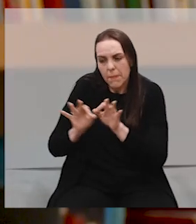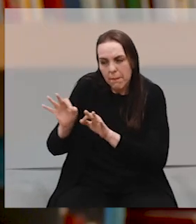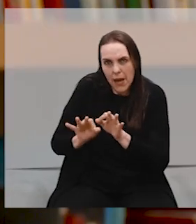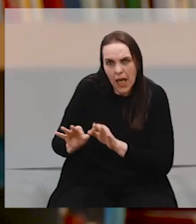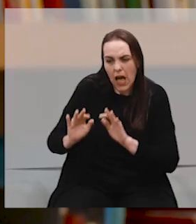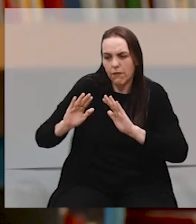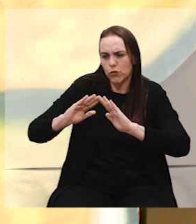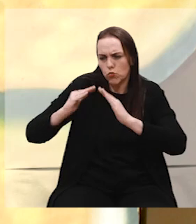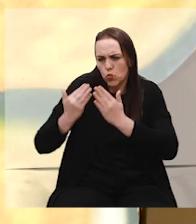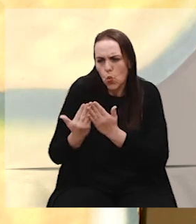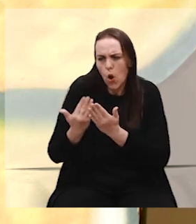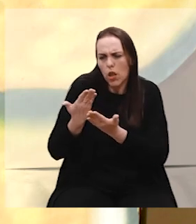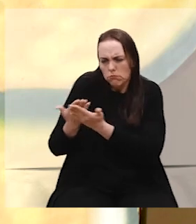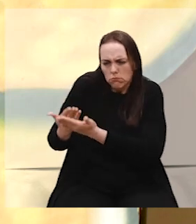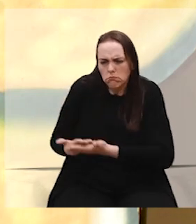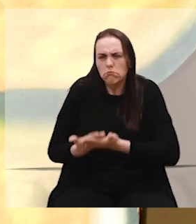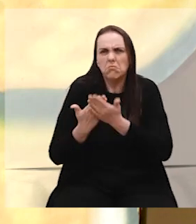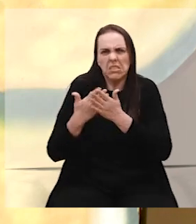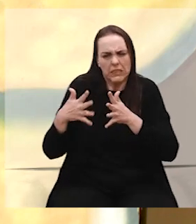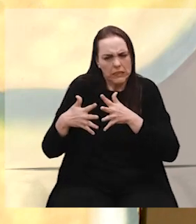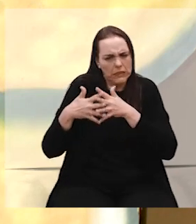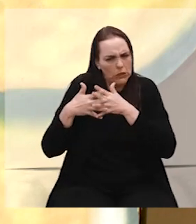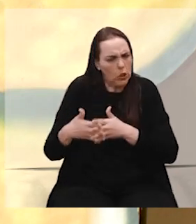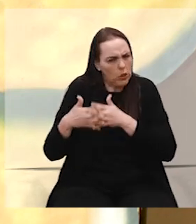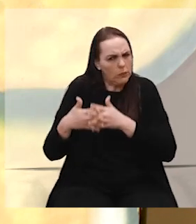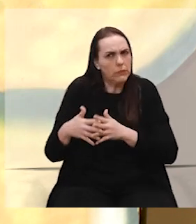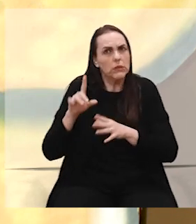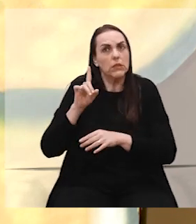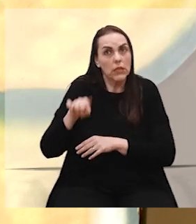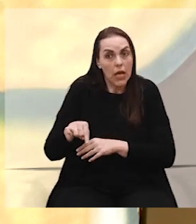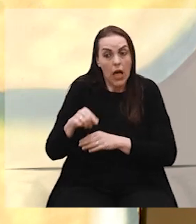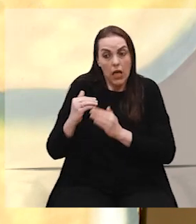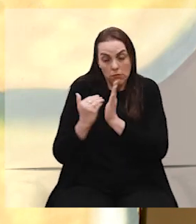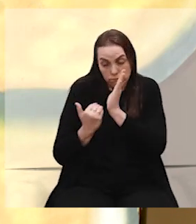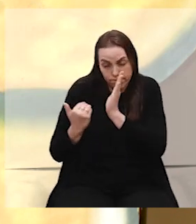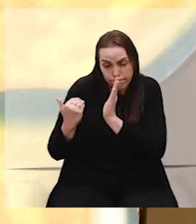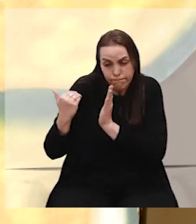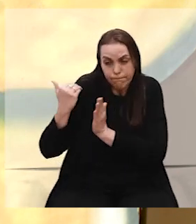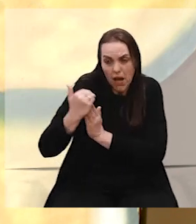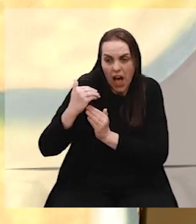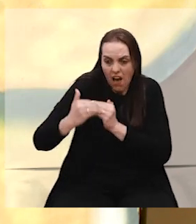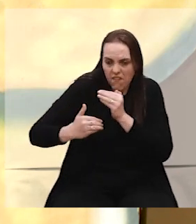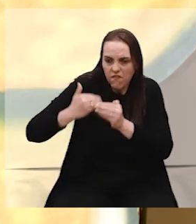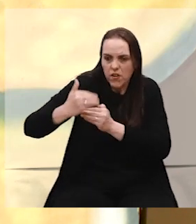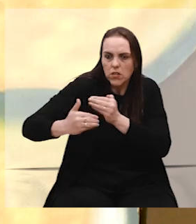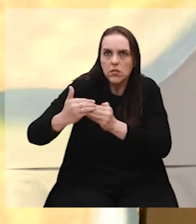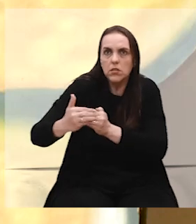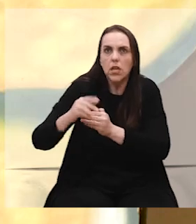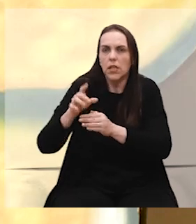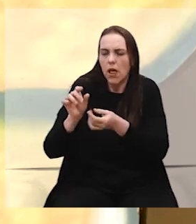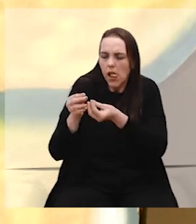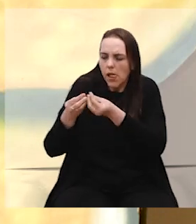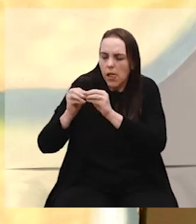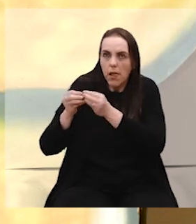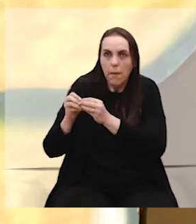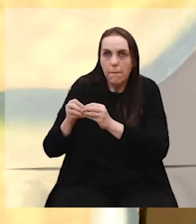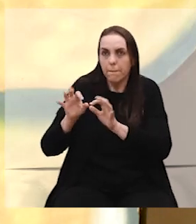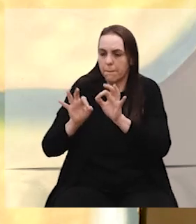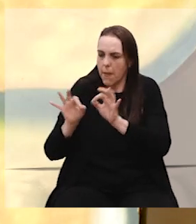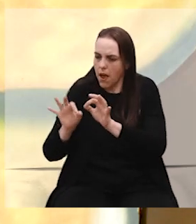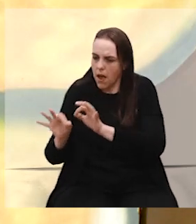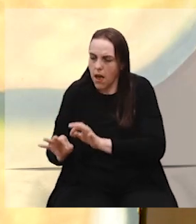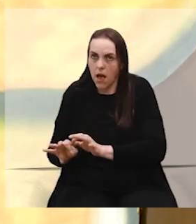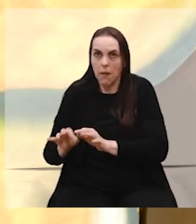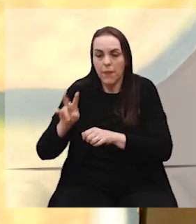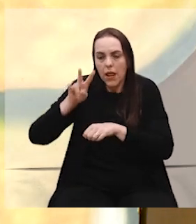preparadas, estudavam em escolas complexas, adiantadíssimas, que preparavam o quipucamayo para